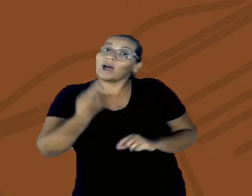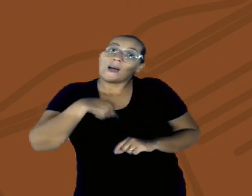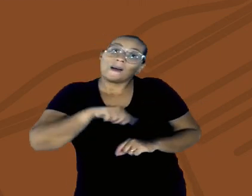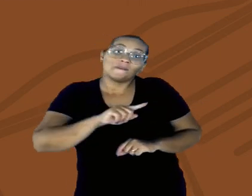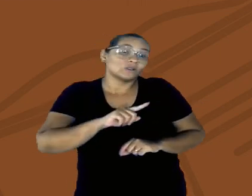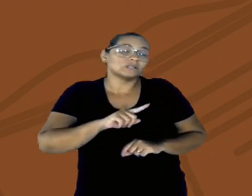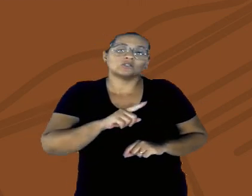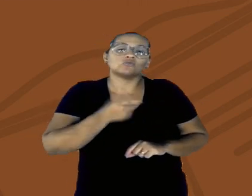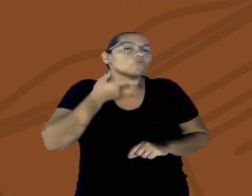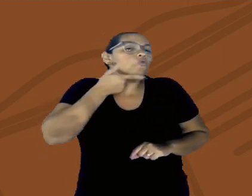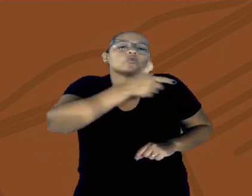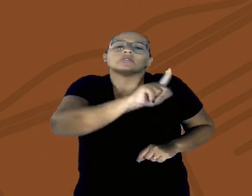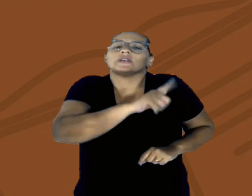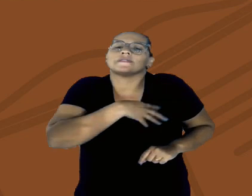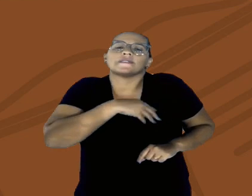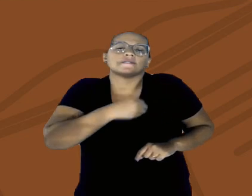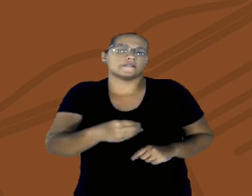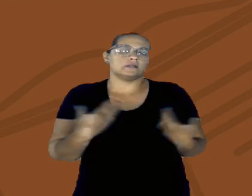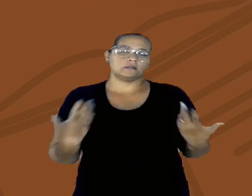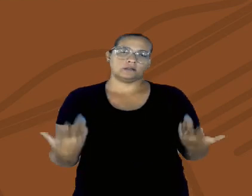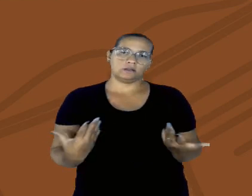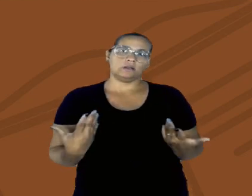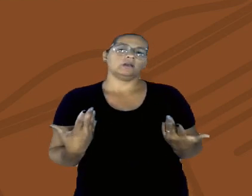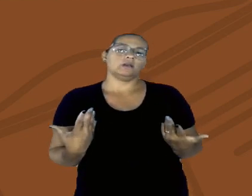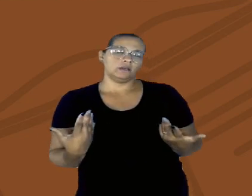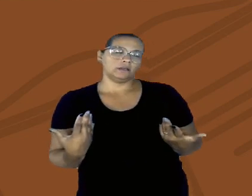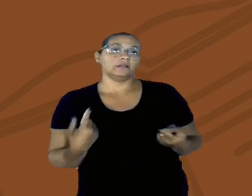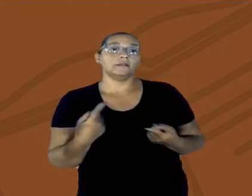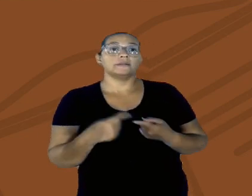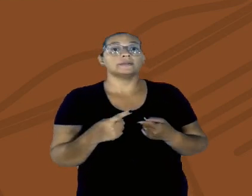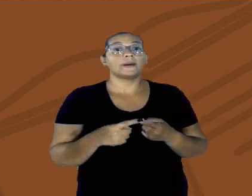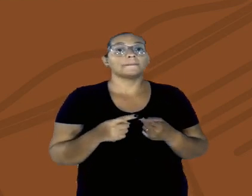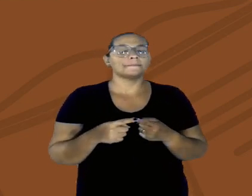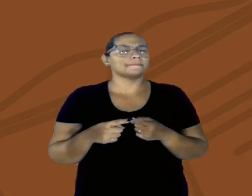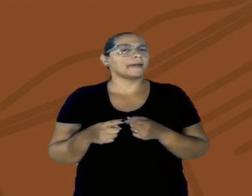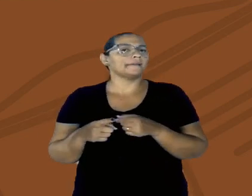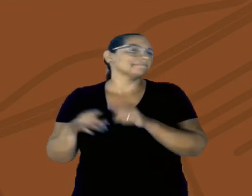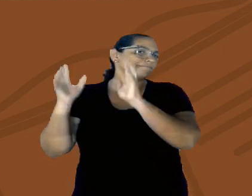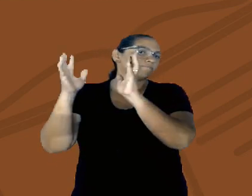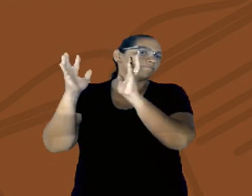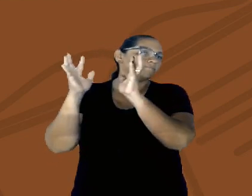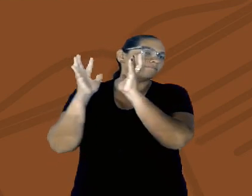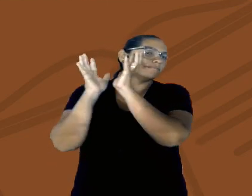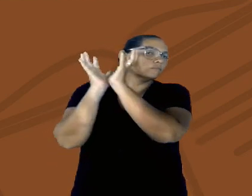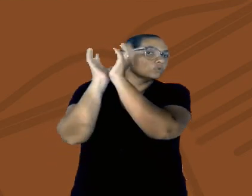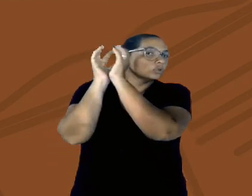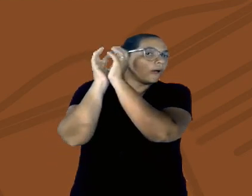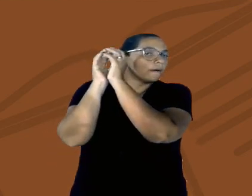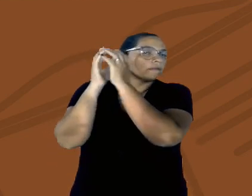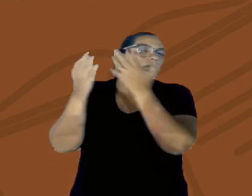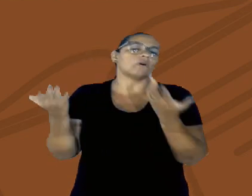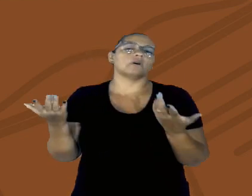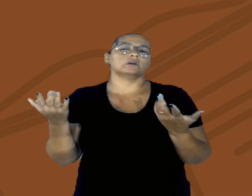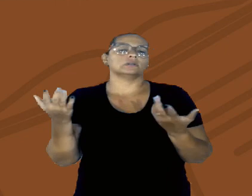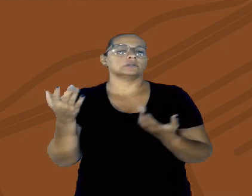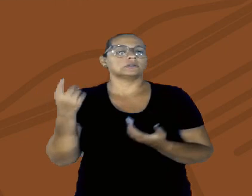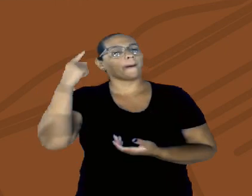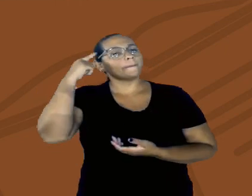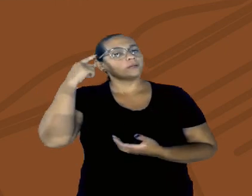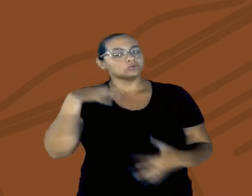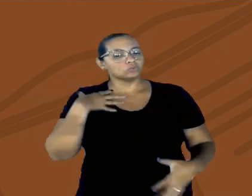também atingir aí, por exemplo, as articulações e o sistema nervoso central. É importante eu falar